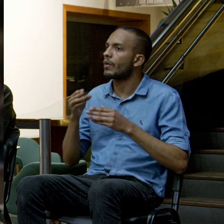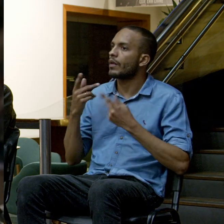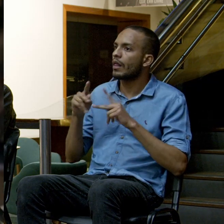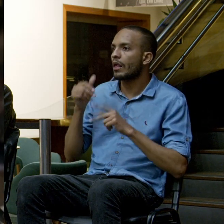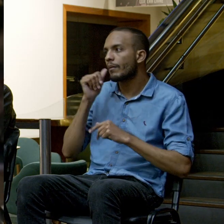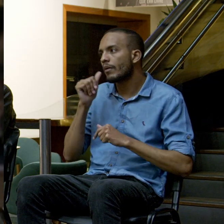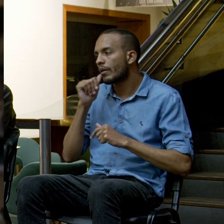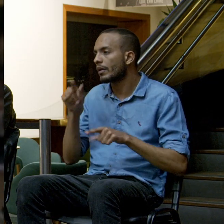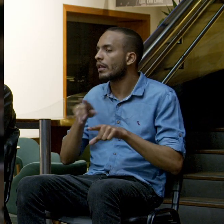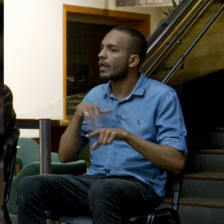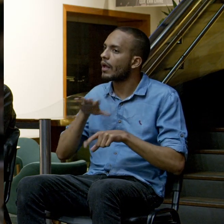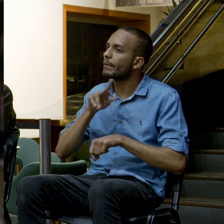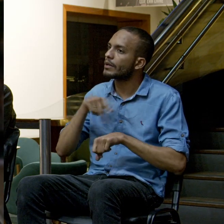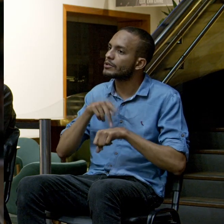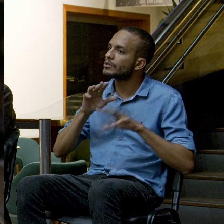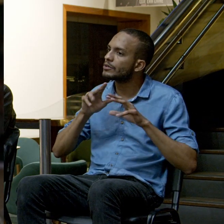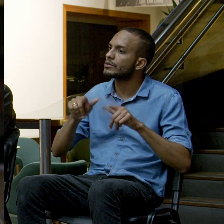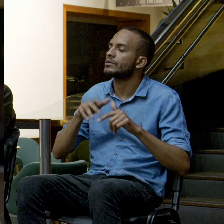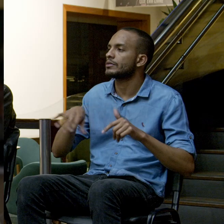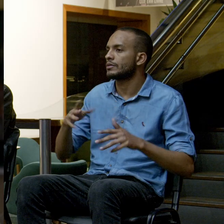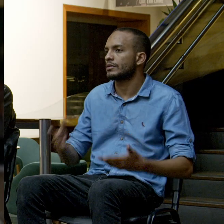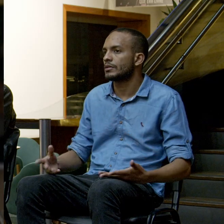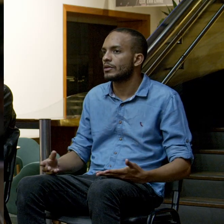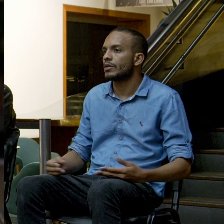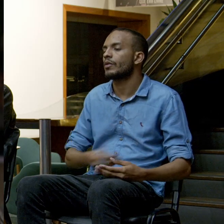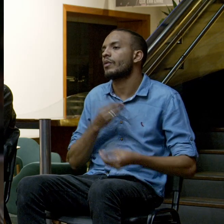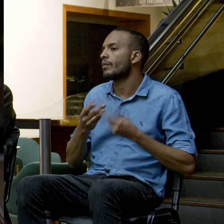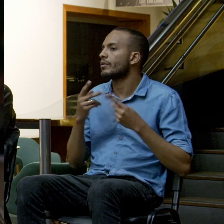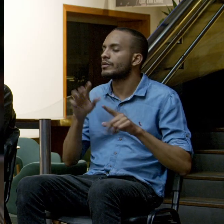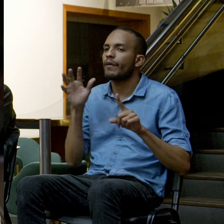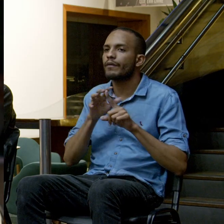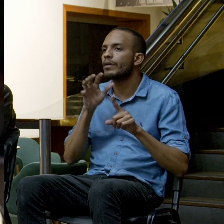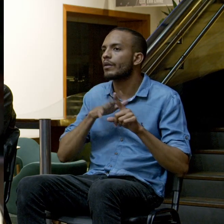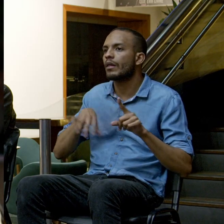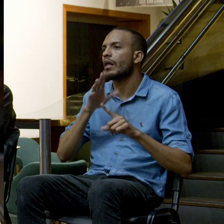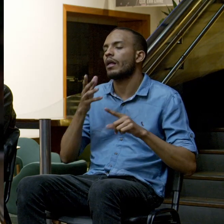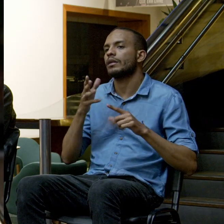mulher nesses países todos, e o quanto isso influenciou na obra